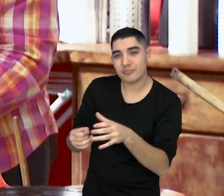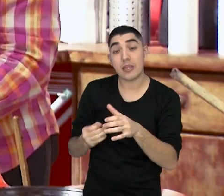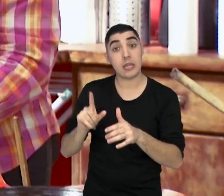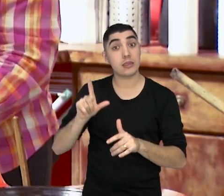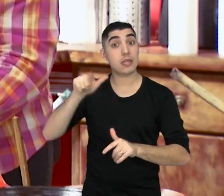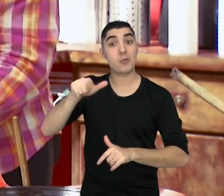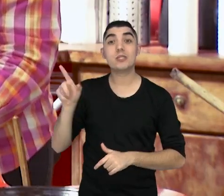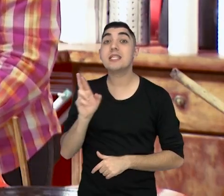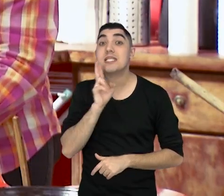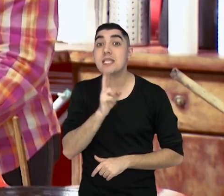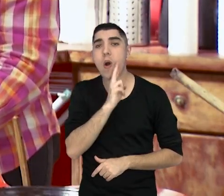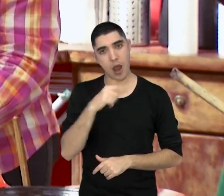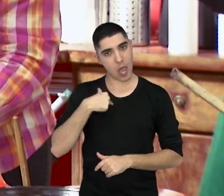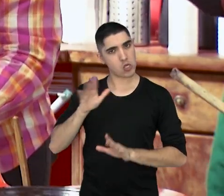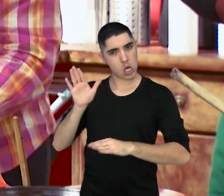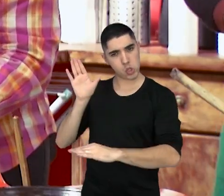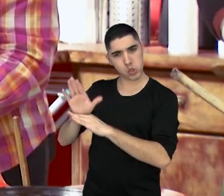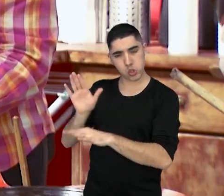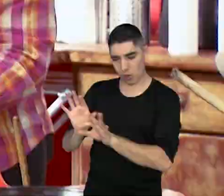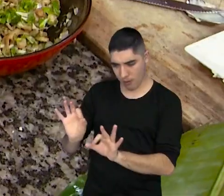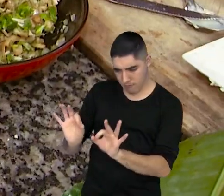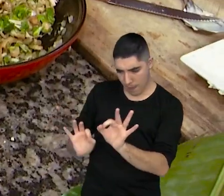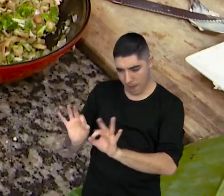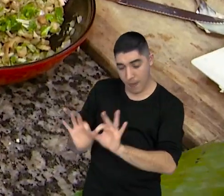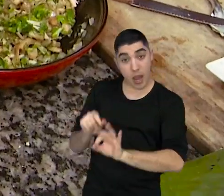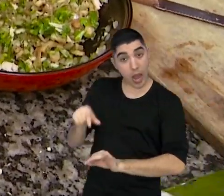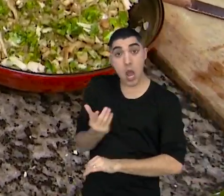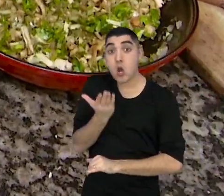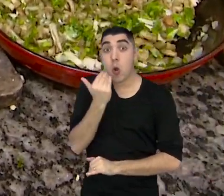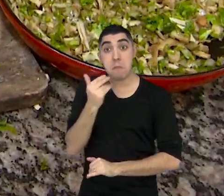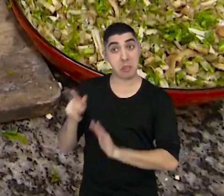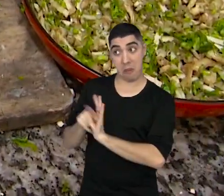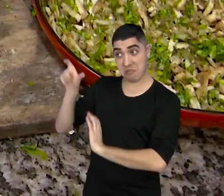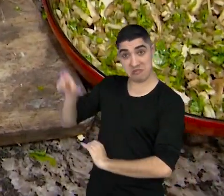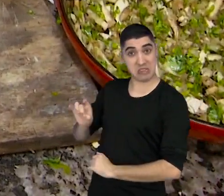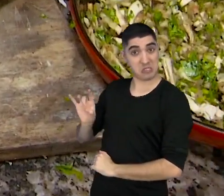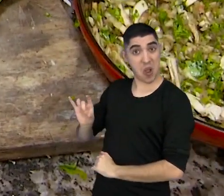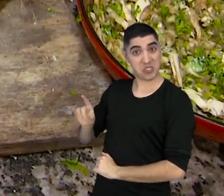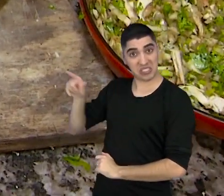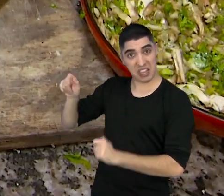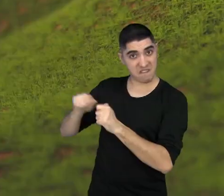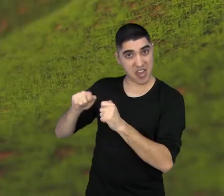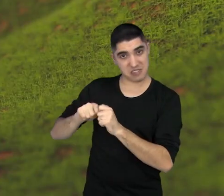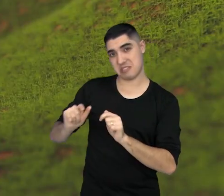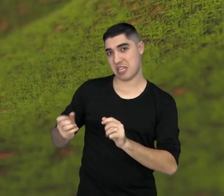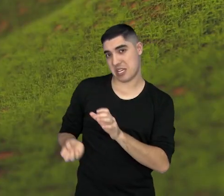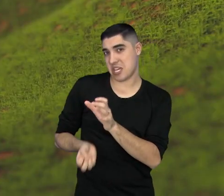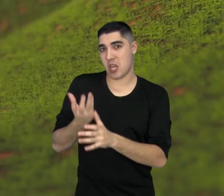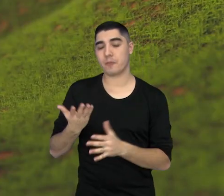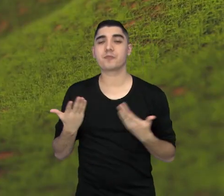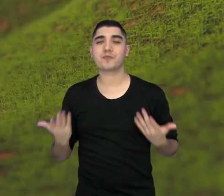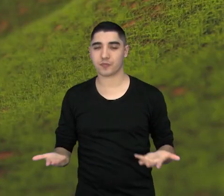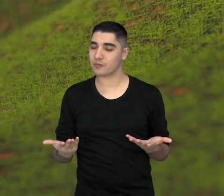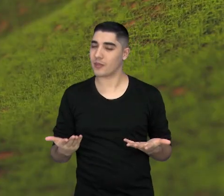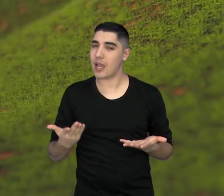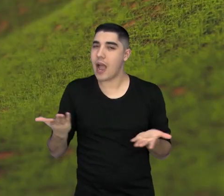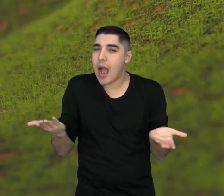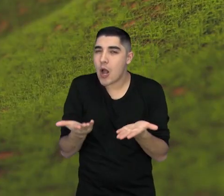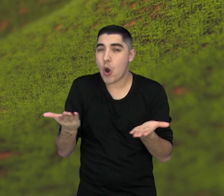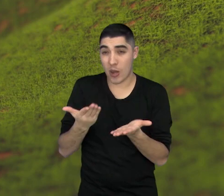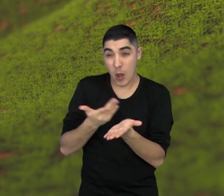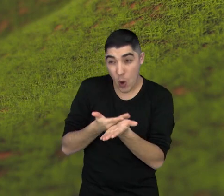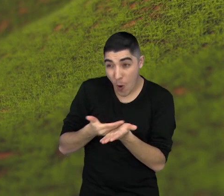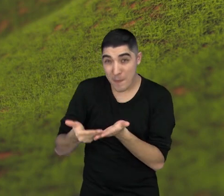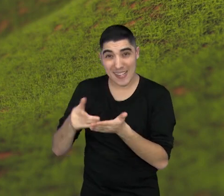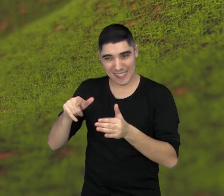No restaurante da fazenda, ajudei o Carlos no preparo de um prato autoral. Antes da gente partir para a parte